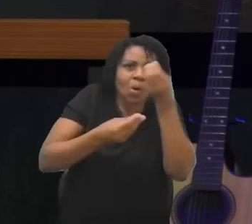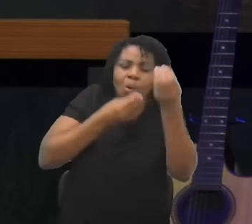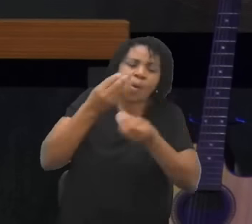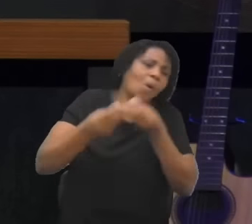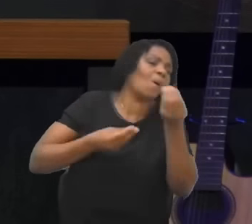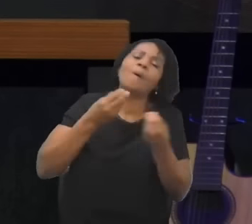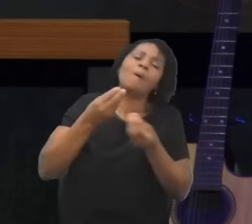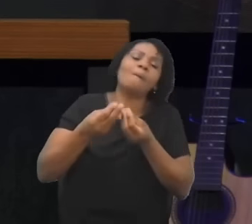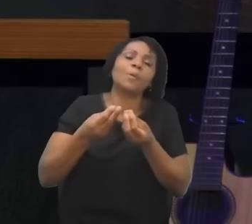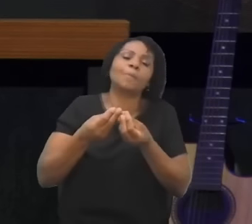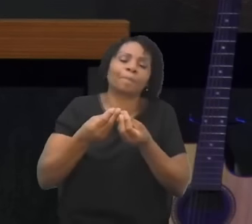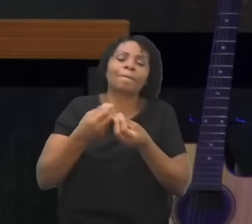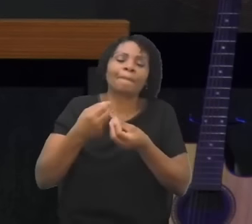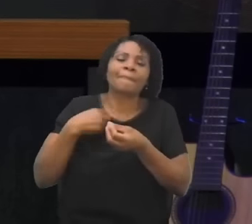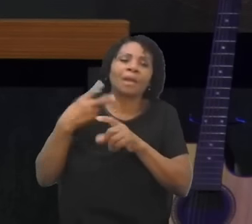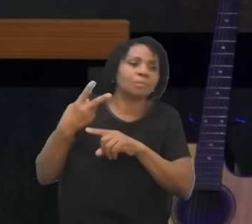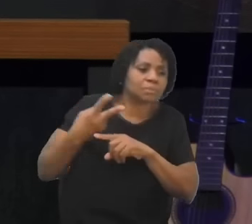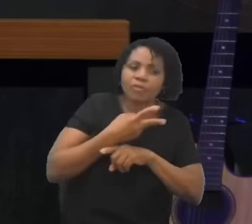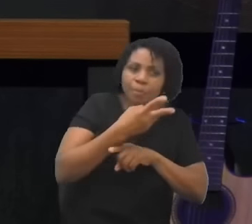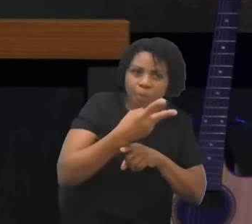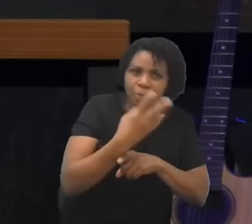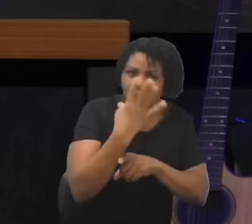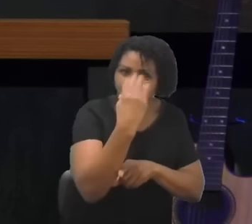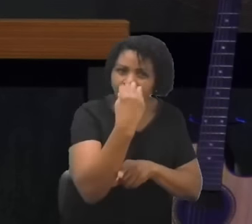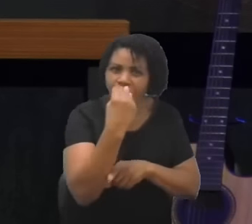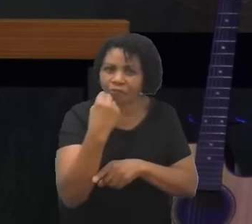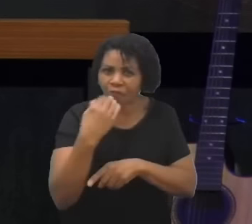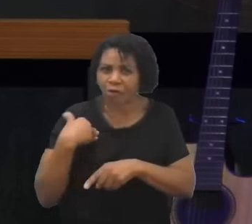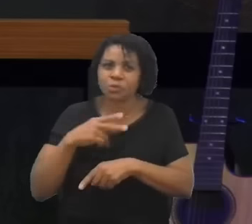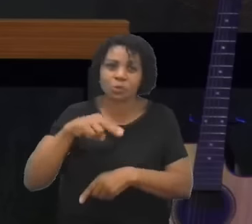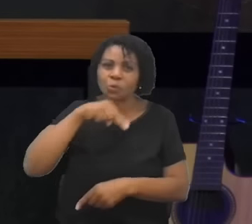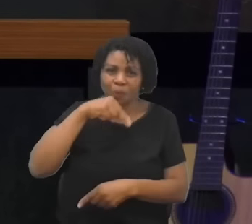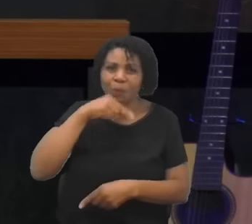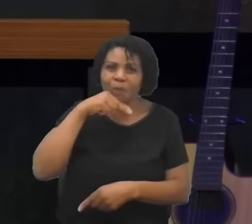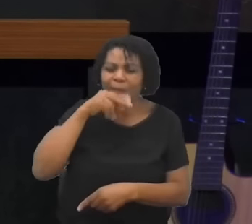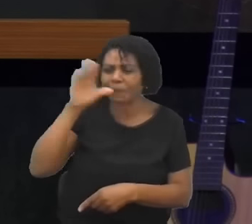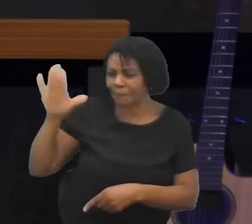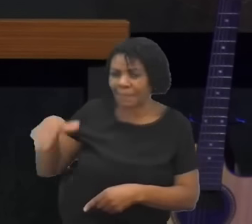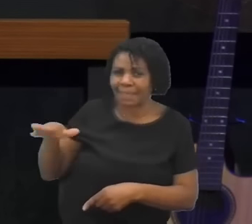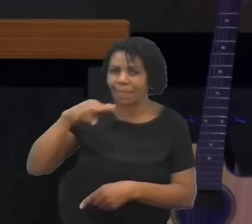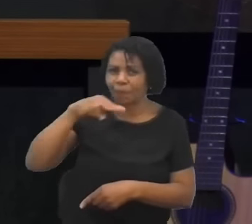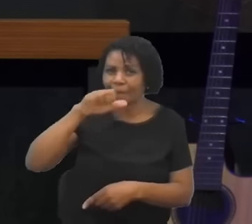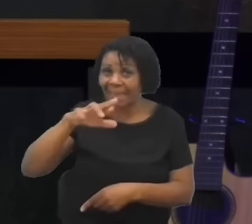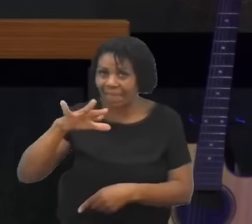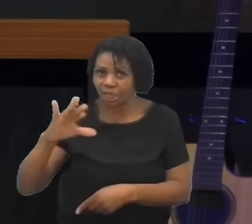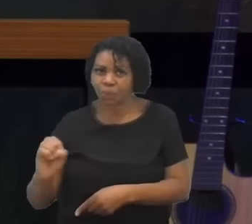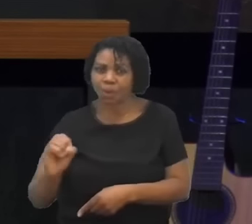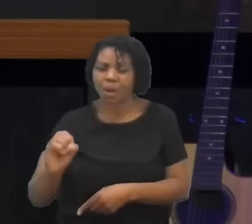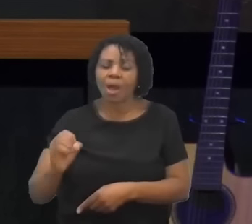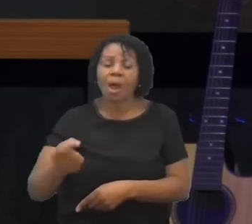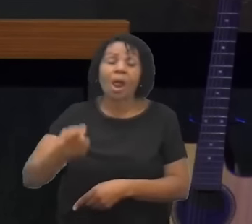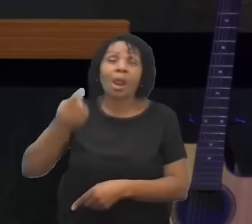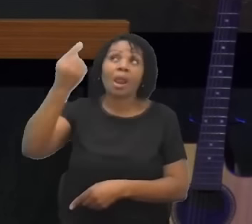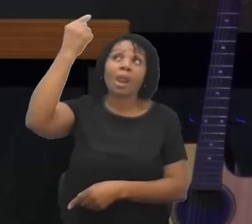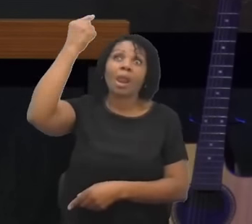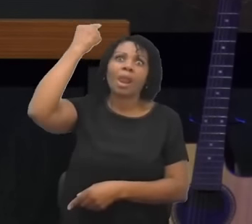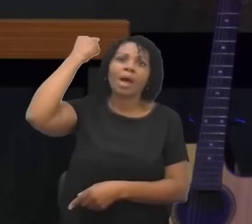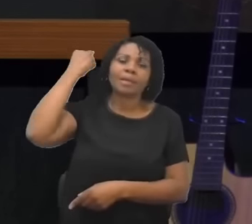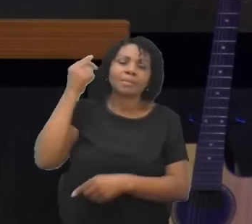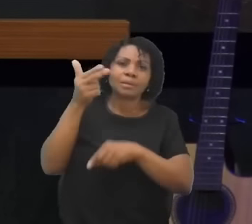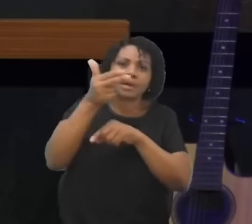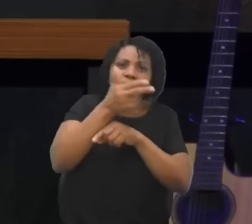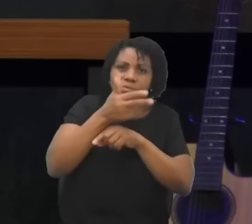pode? Eu estava procurando algumas fotos do Mário quando ele era pequenininho e eu me deparei lá atrás com um